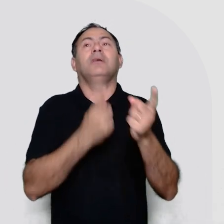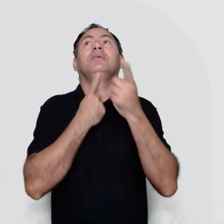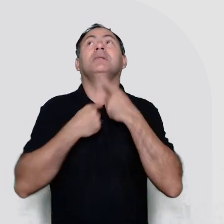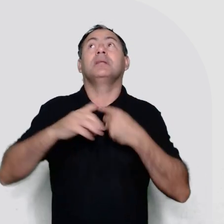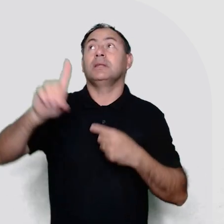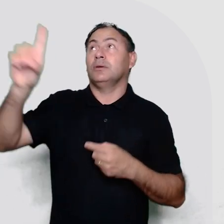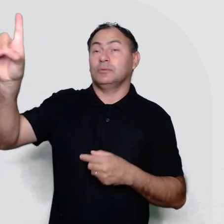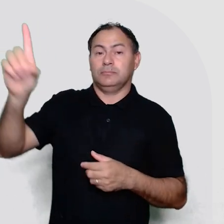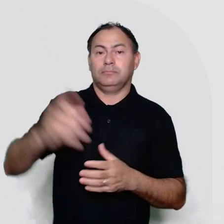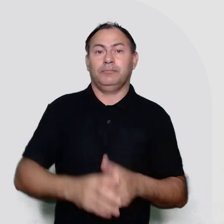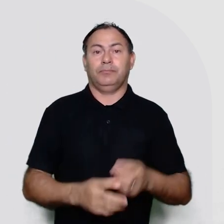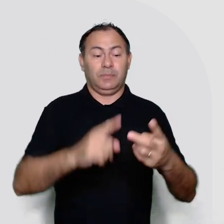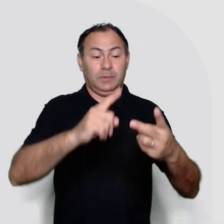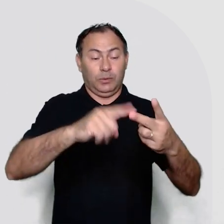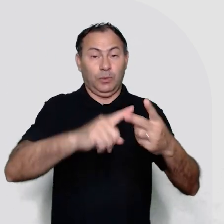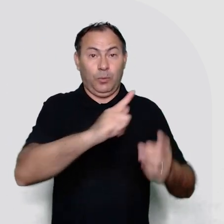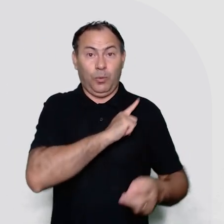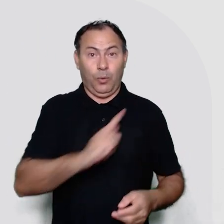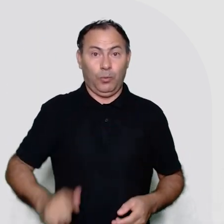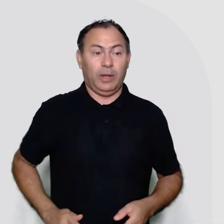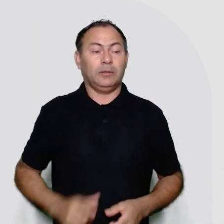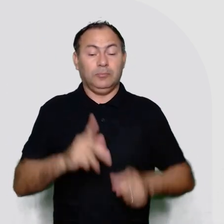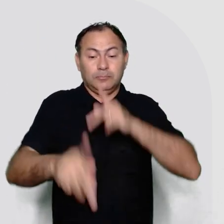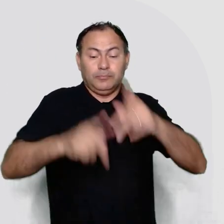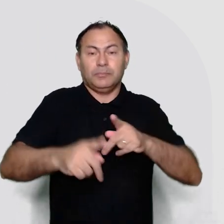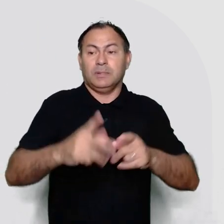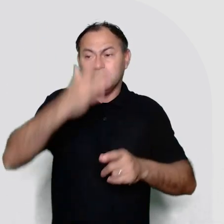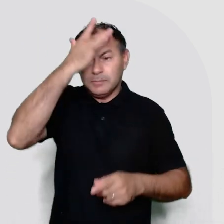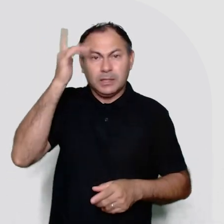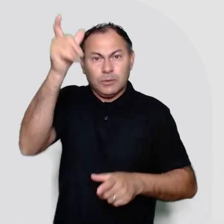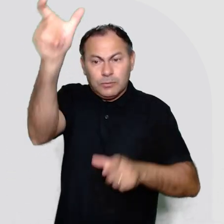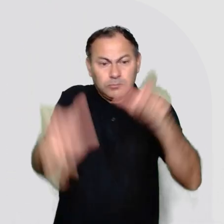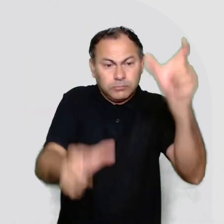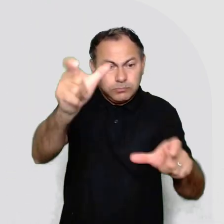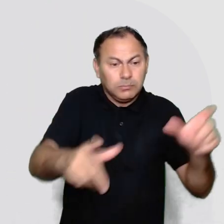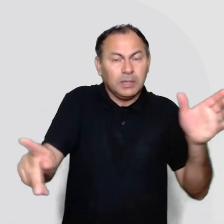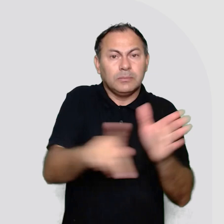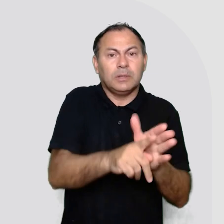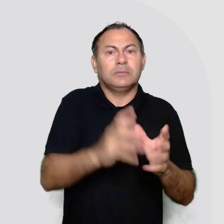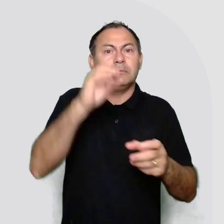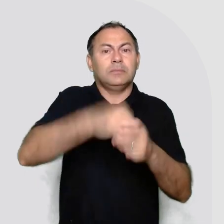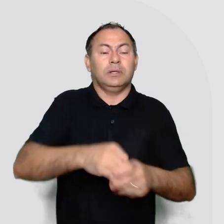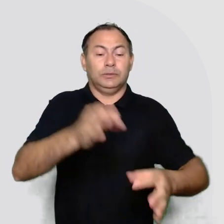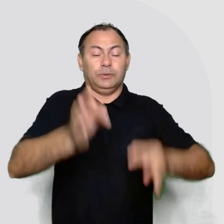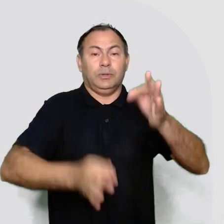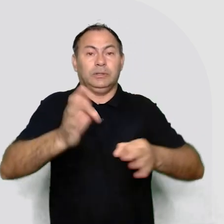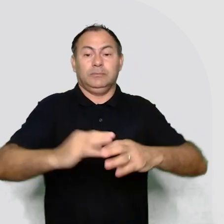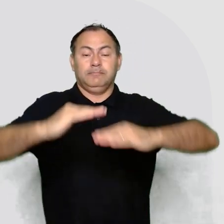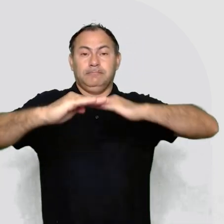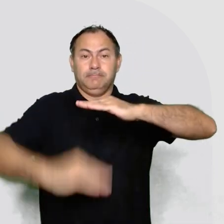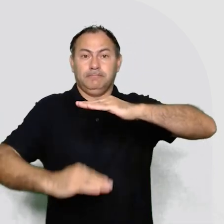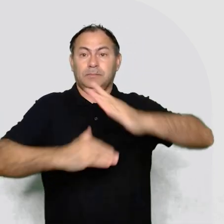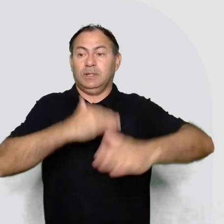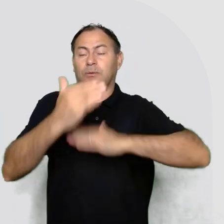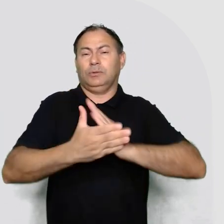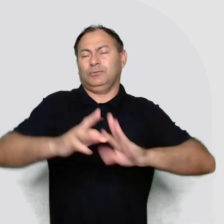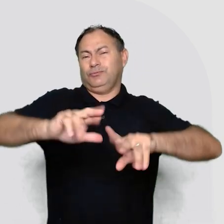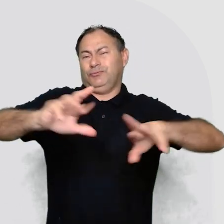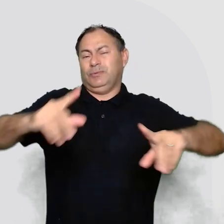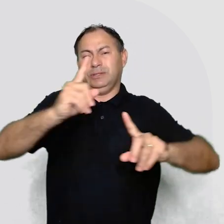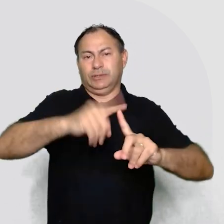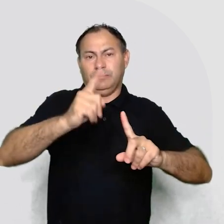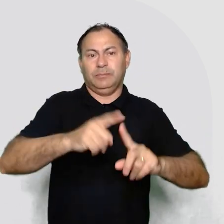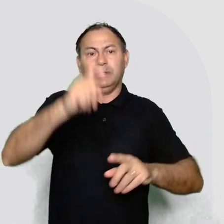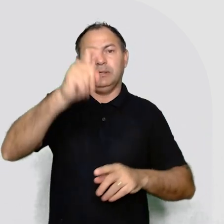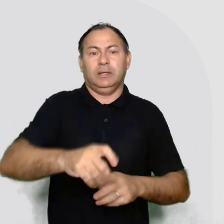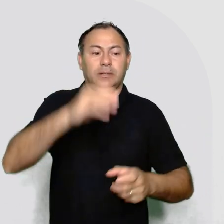de Deus. 2. Governos, corporações e indivíduos são responsáveis por erradicar injustiças e desigualdades de todos os tipos,